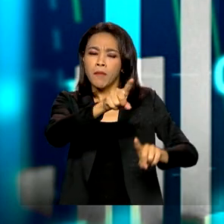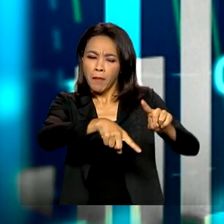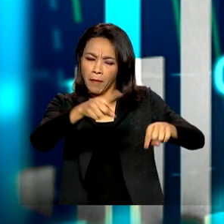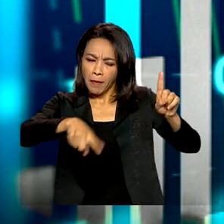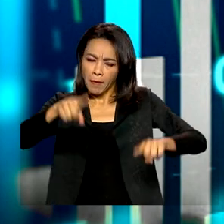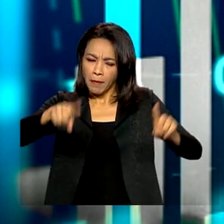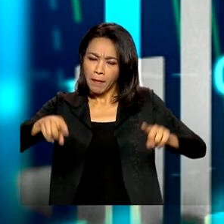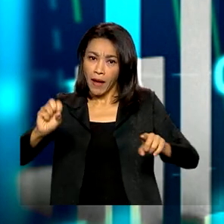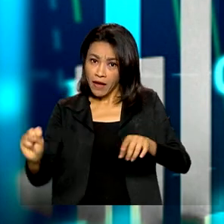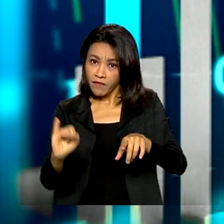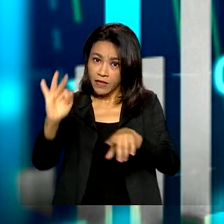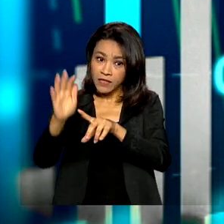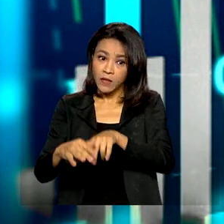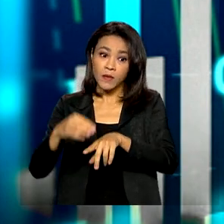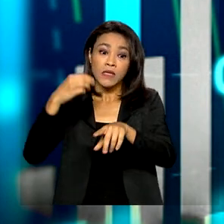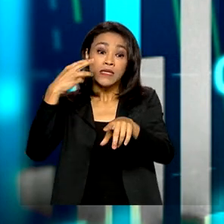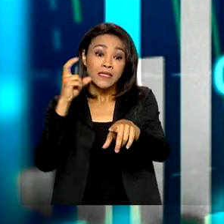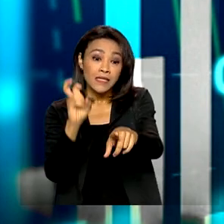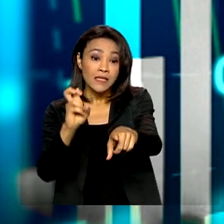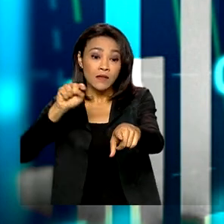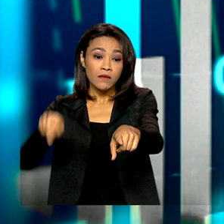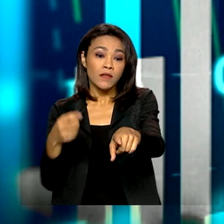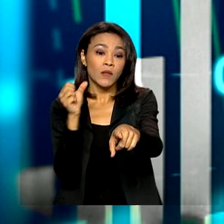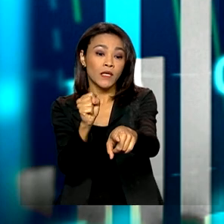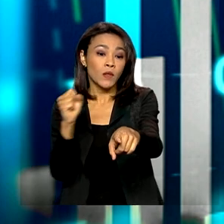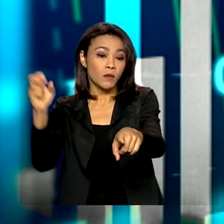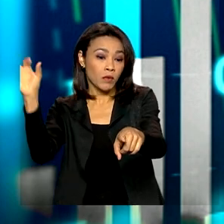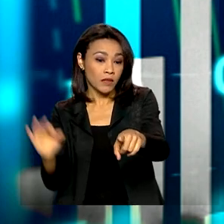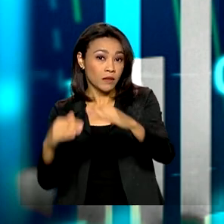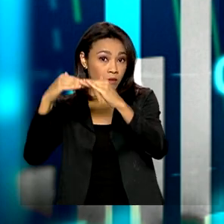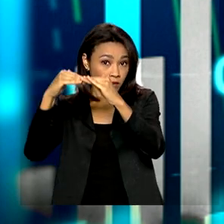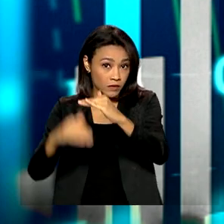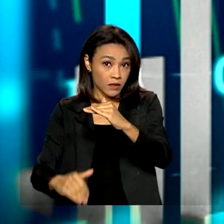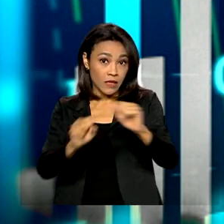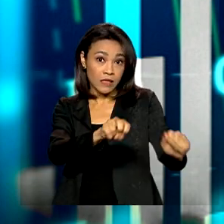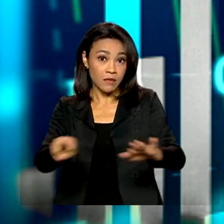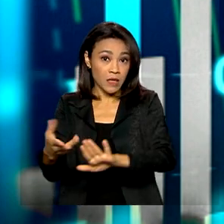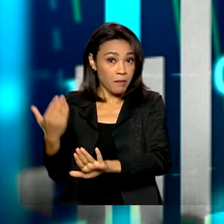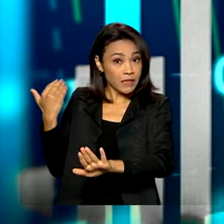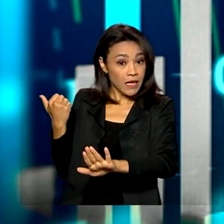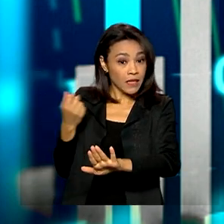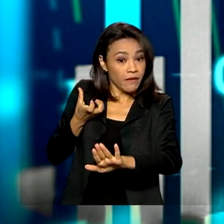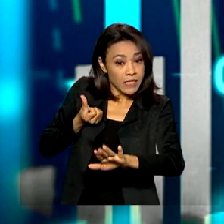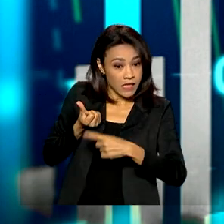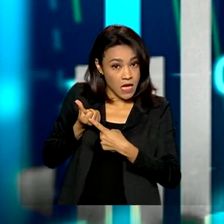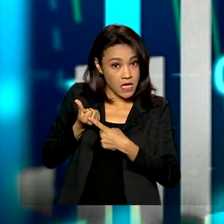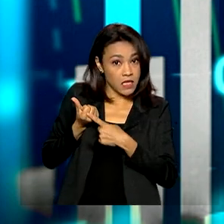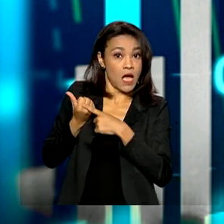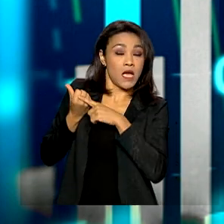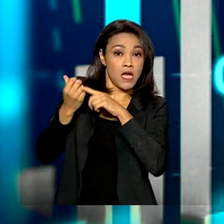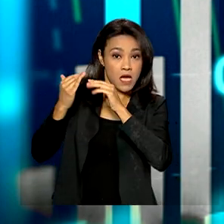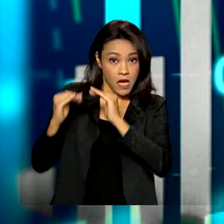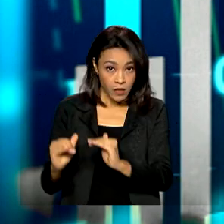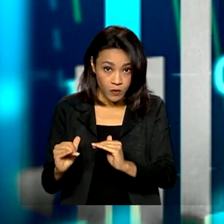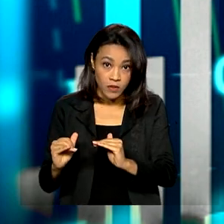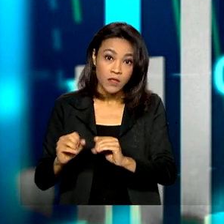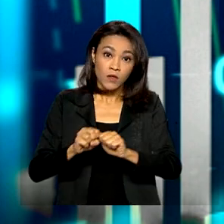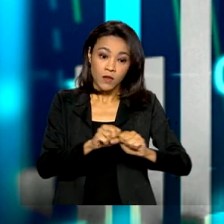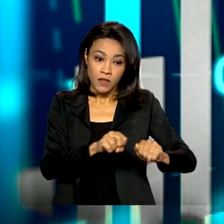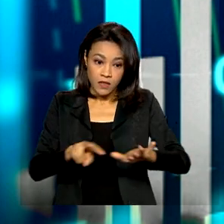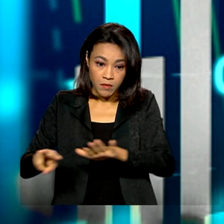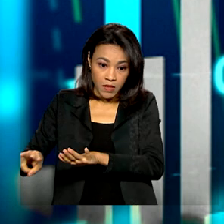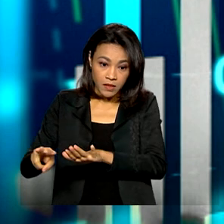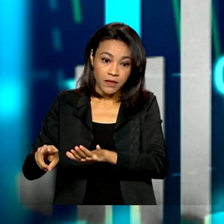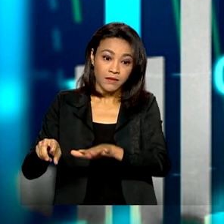em 5,38%. Uma queda em relação à semana passada, que estava em 6, e uma queda ainda maior em relação ao mês atrás,